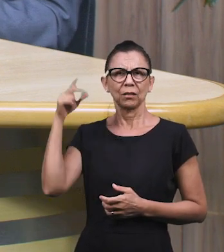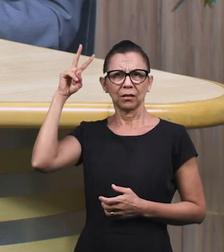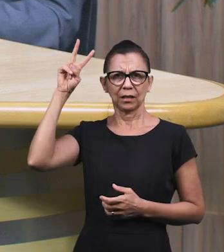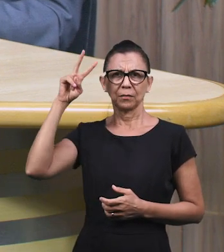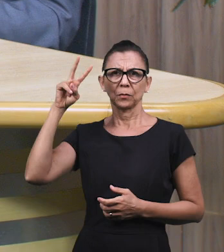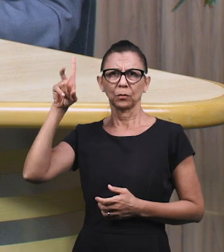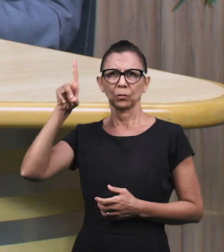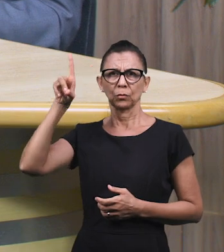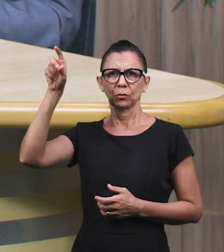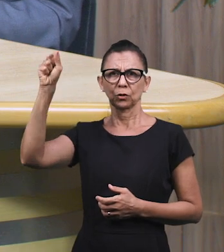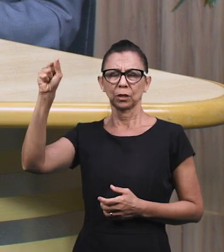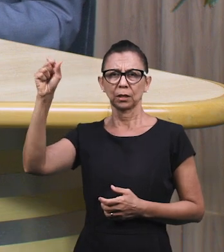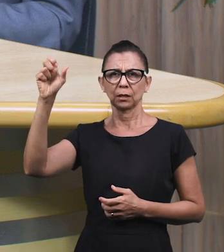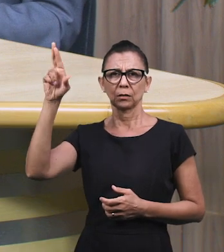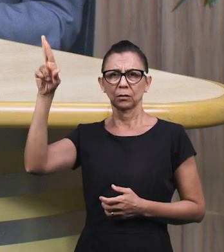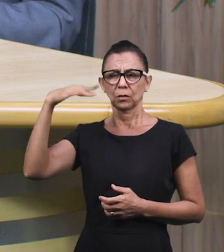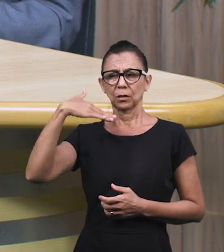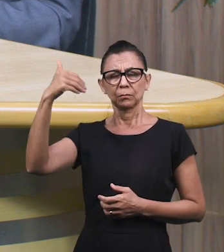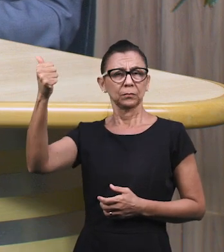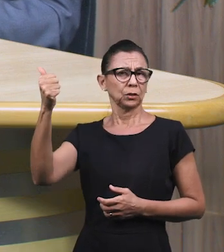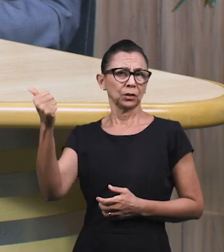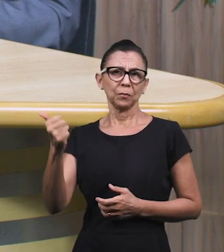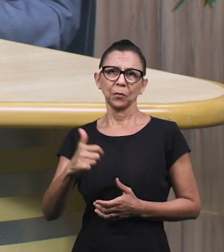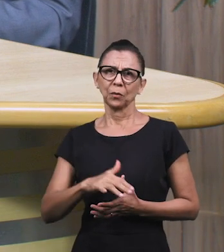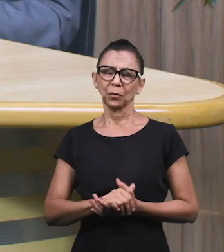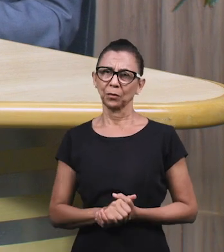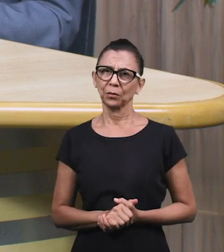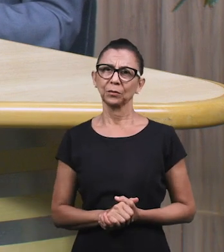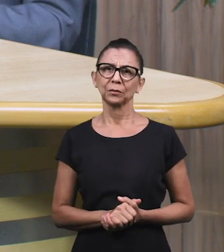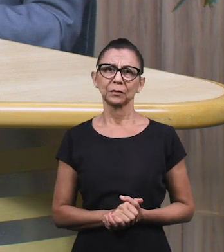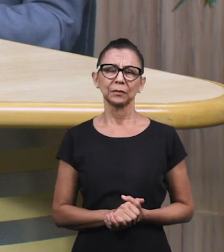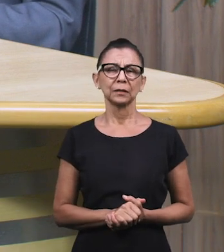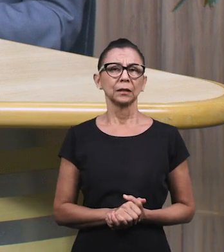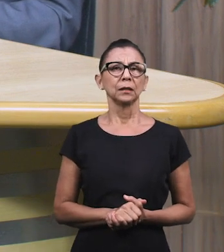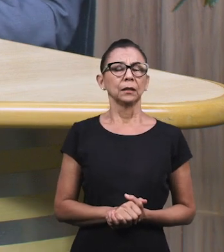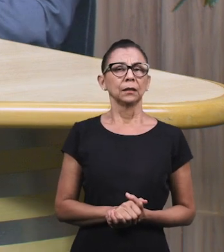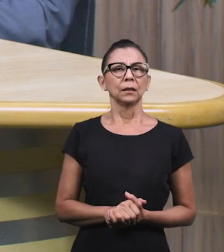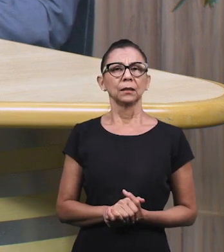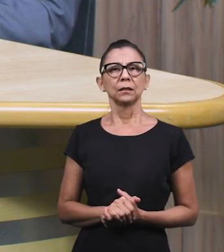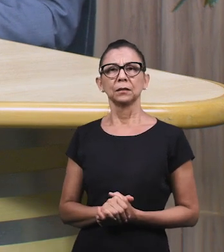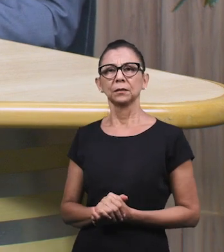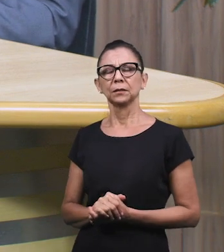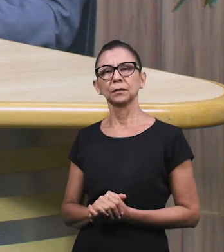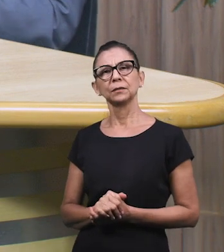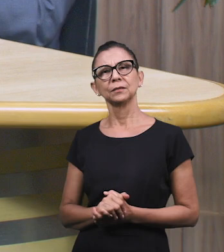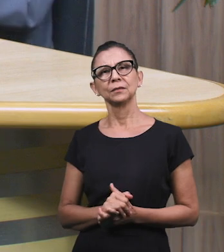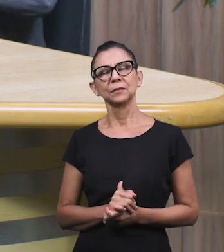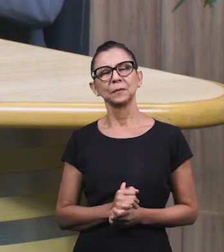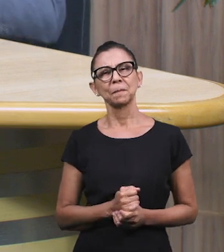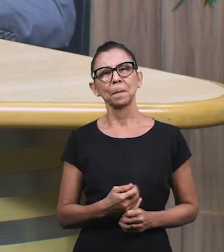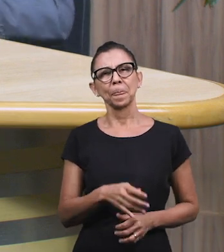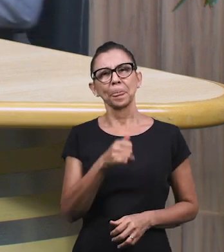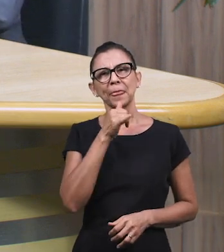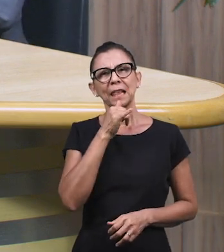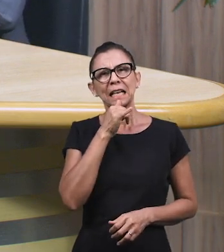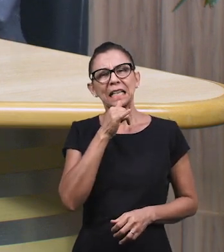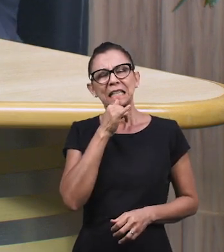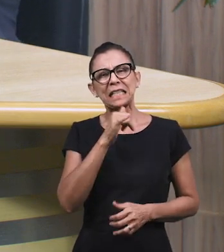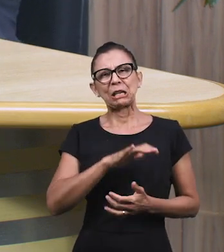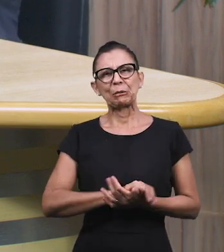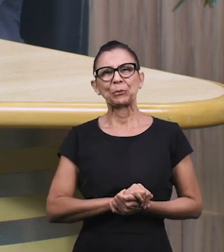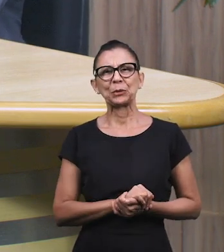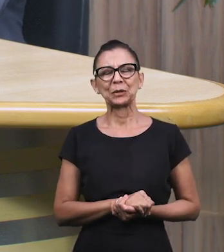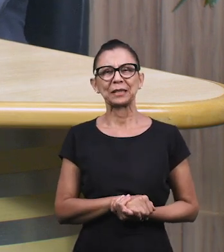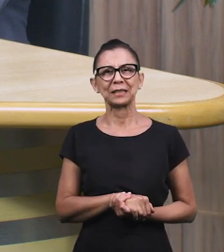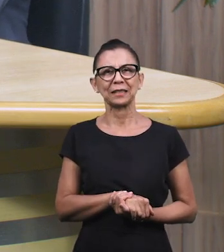lembro do meu chamado. E foi irresistível. Quando Jesus ele passa lá na alfândega, que está Mateus trabalhando lá, preocupado, conta